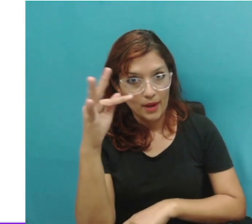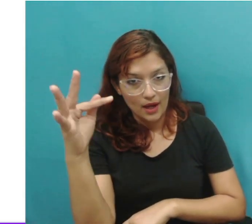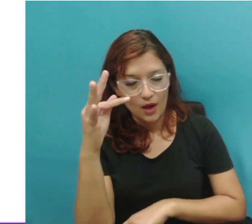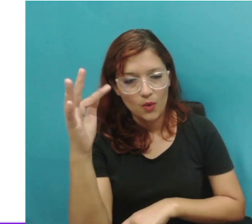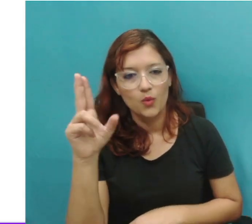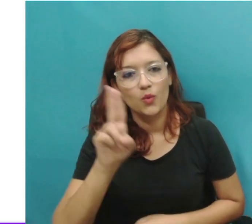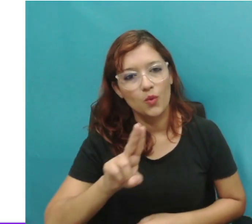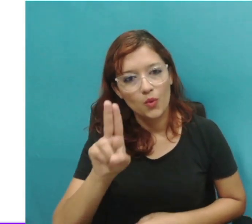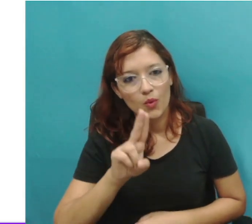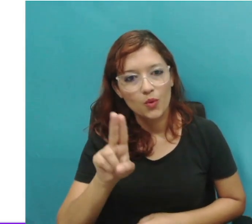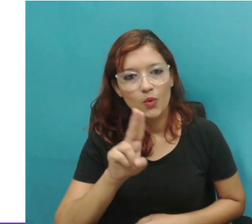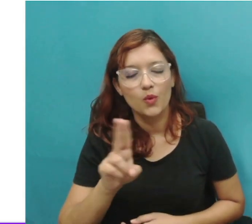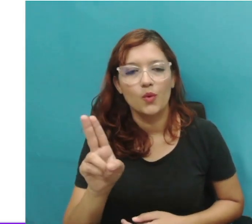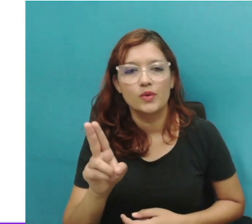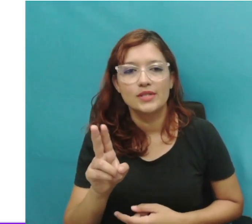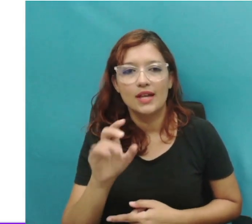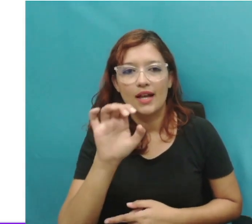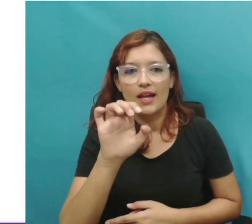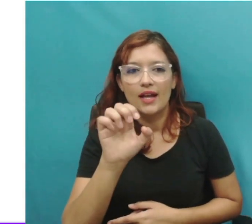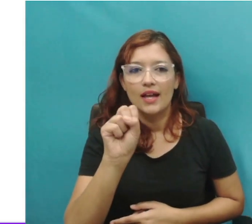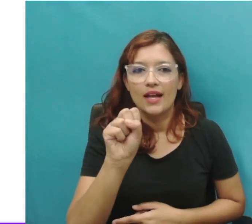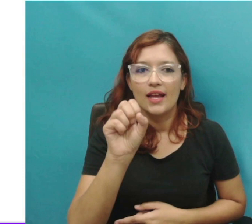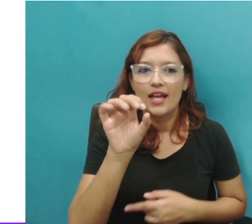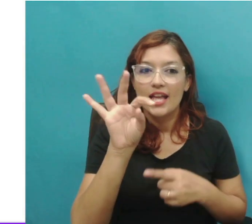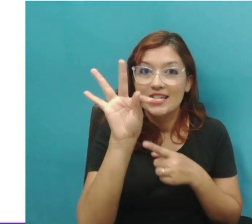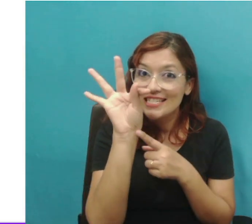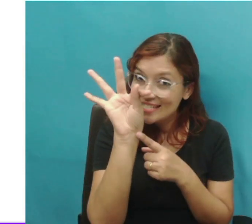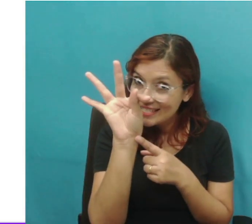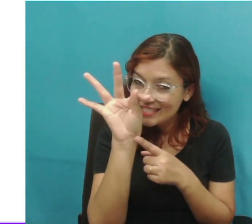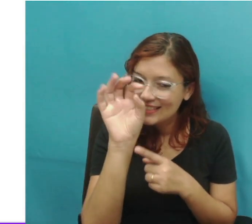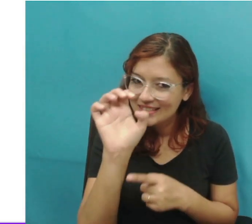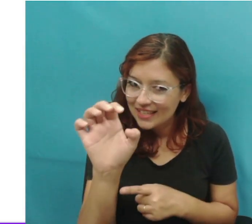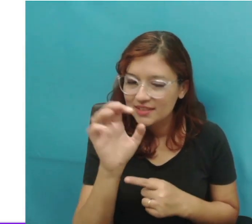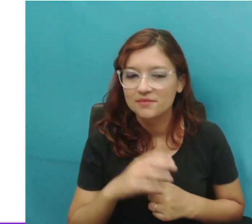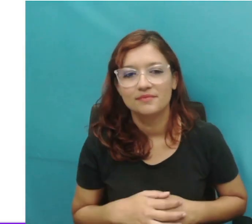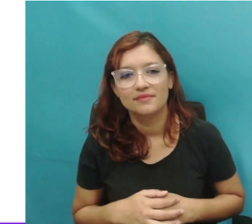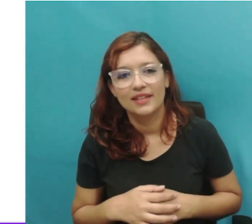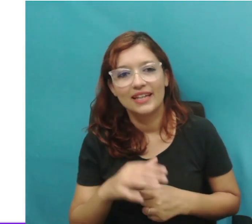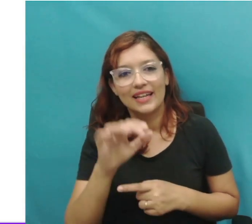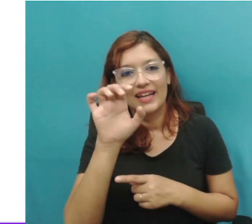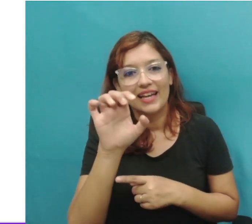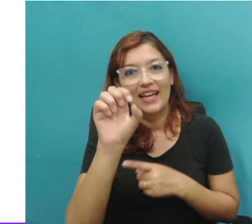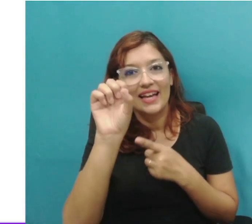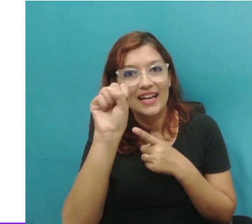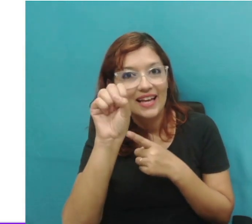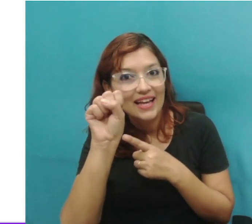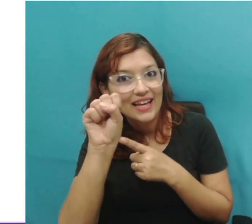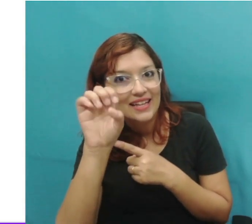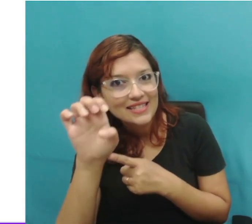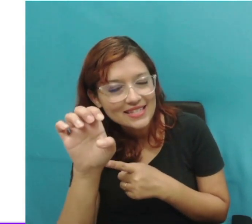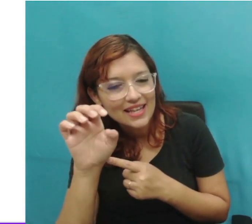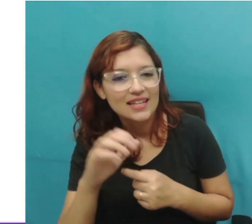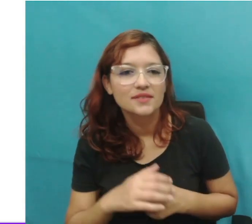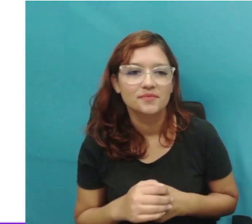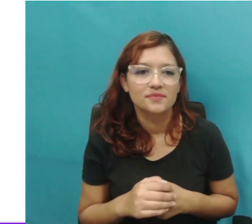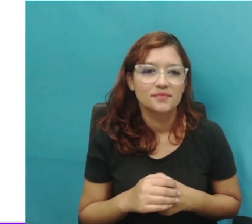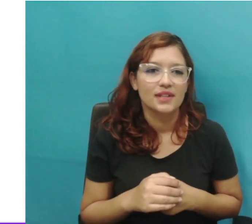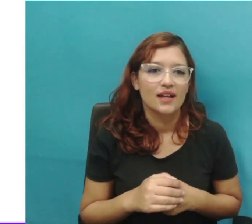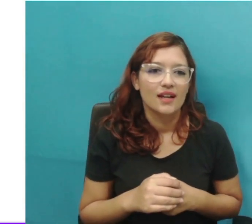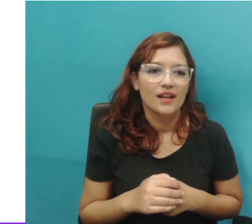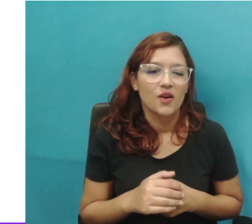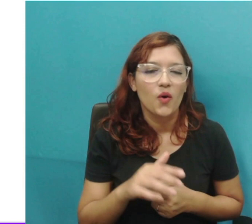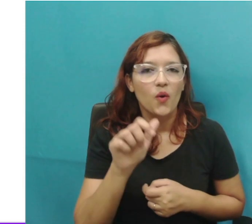Mas deixa eu explicar o uso formal, que existe o pronome